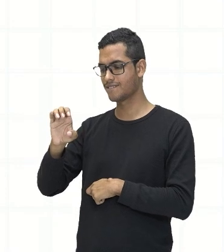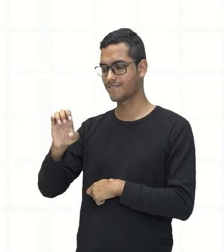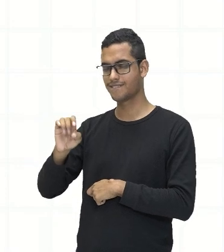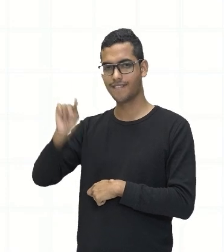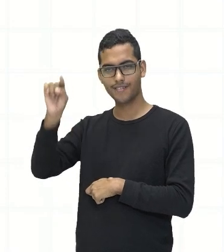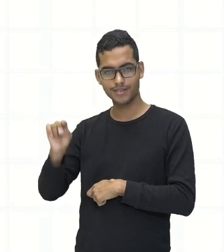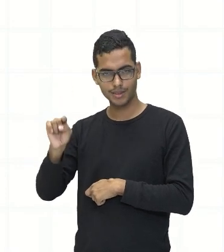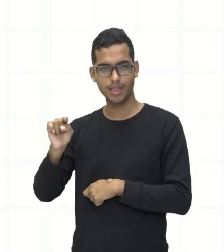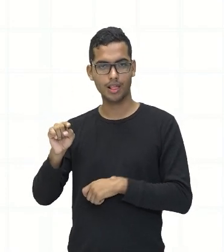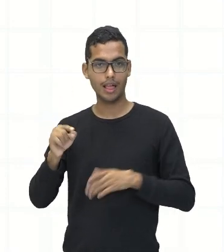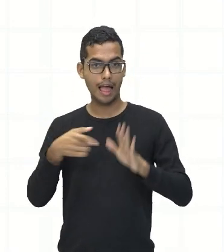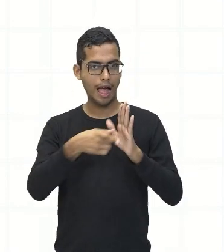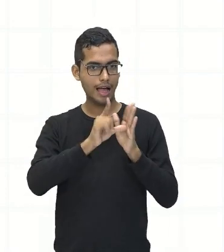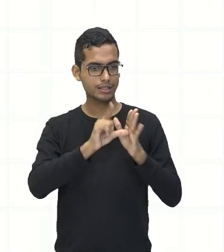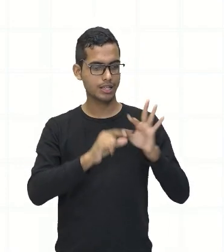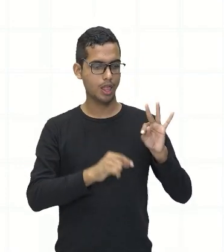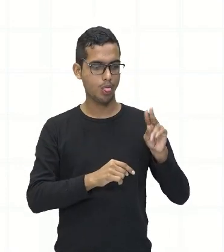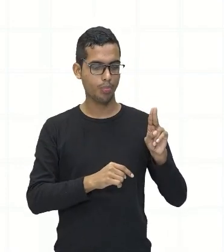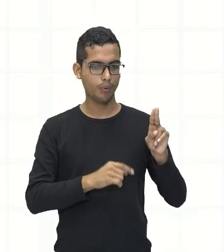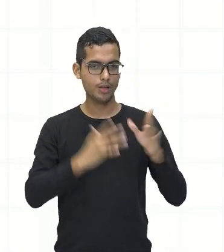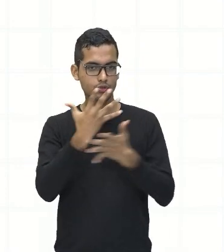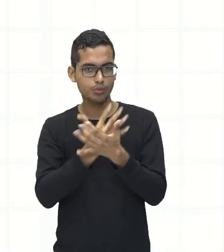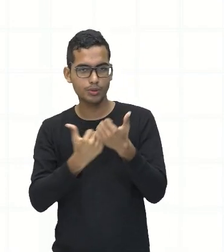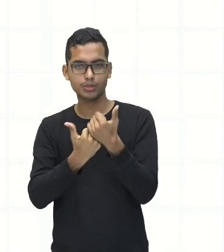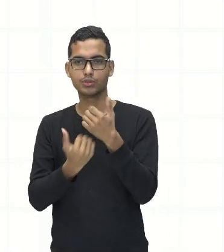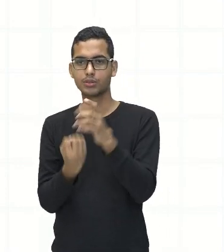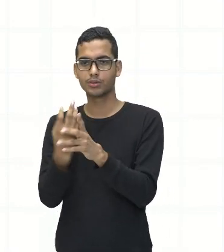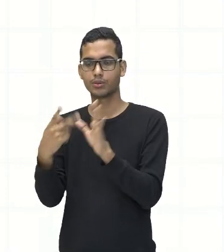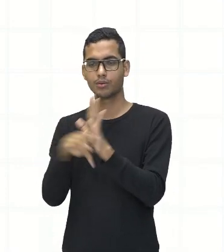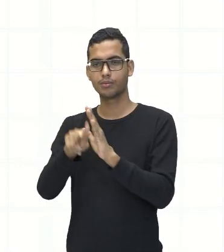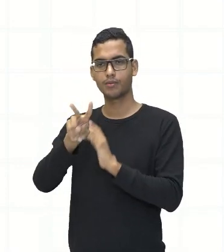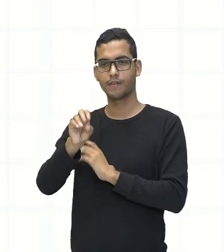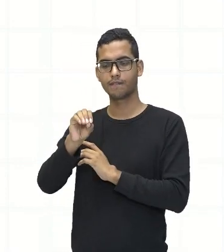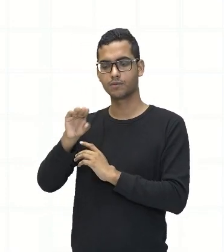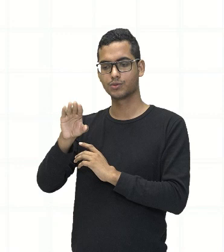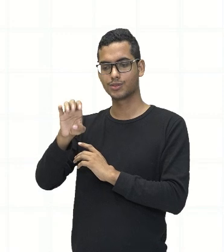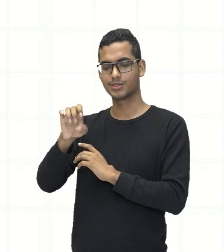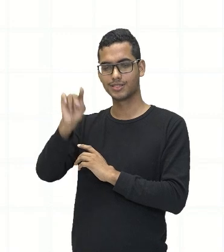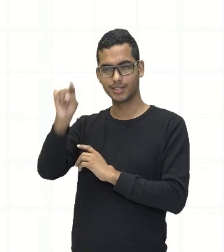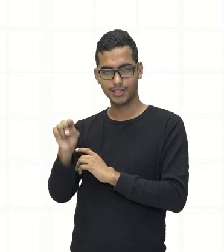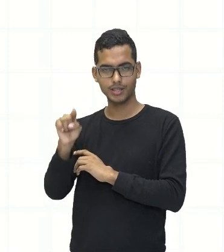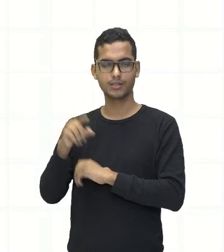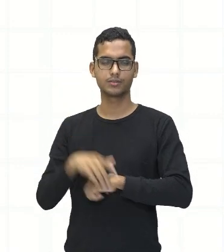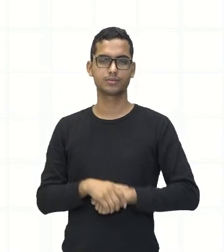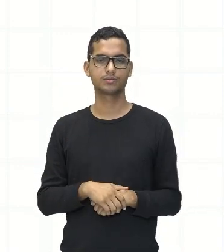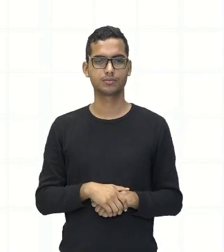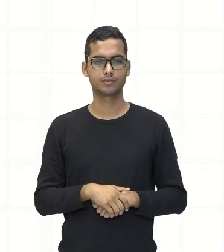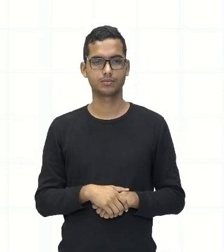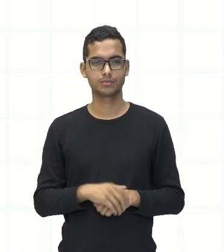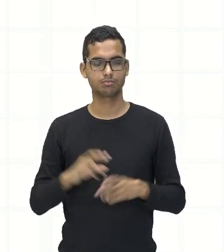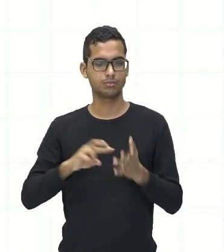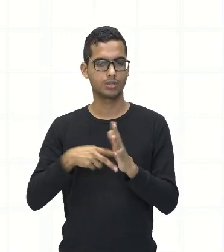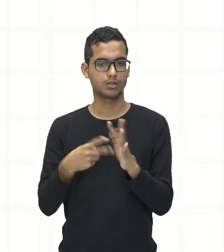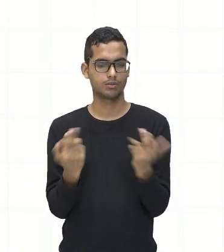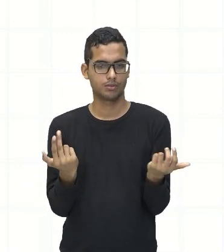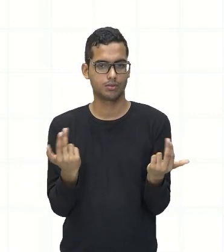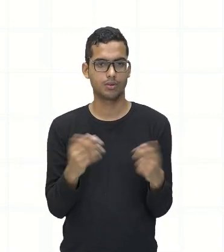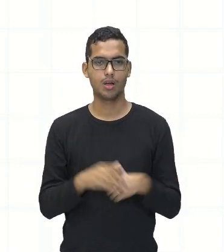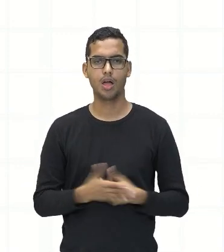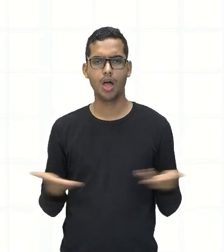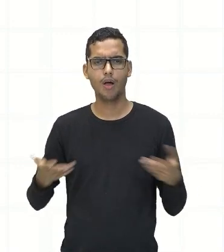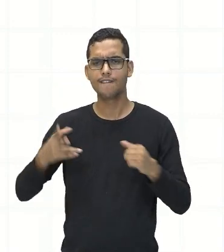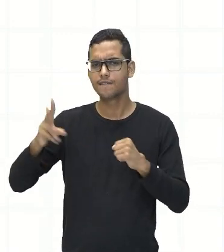pessoa, essa pessoa com quem nós falamos, sim. Mas e como é que fica o verbo, né? O verbo